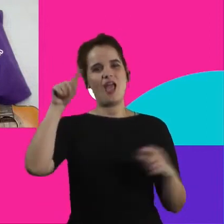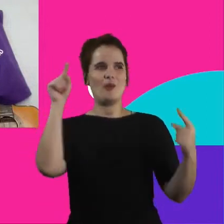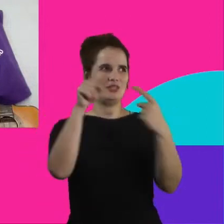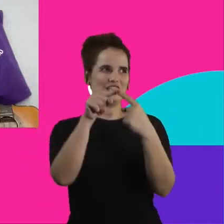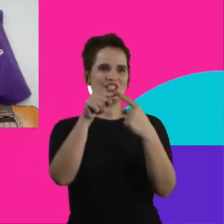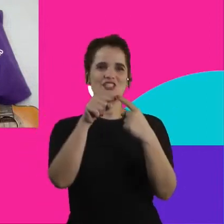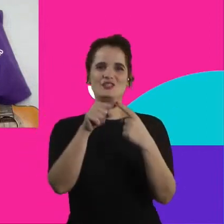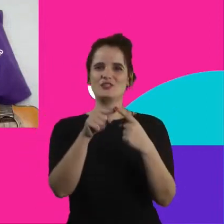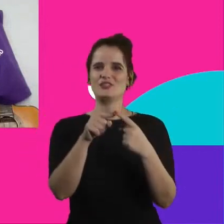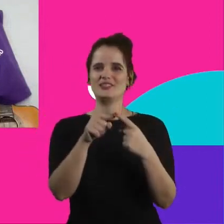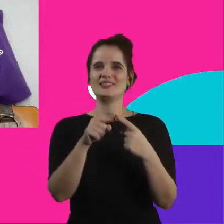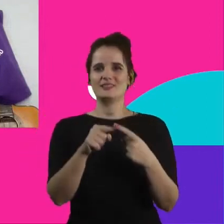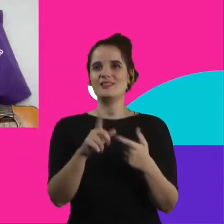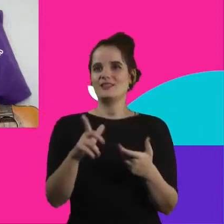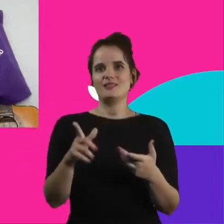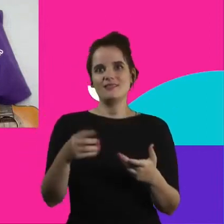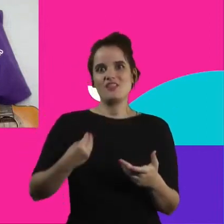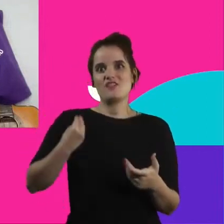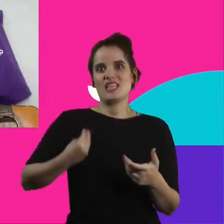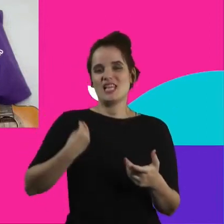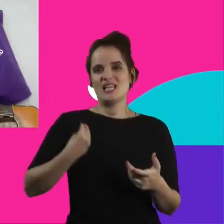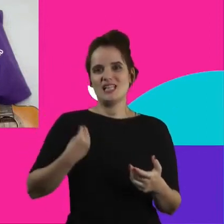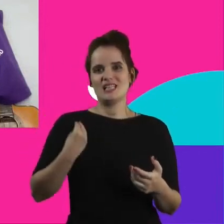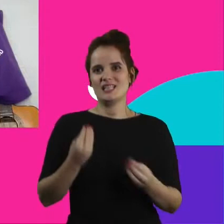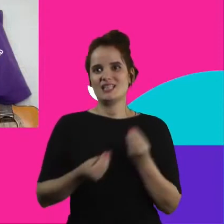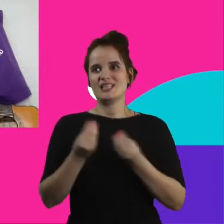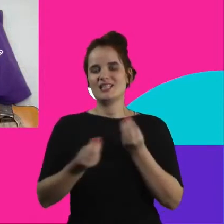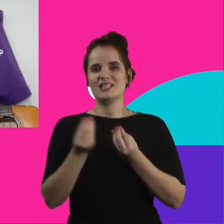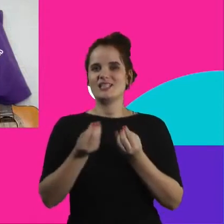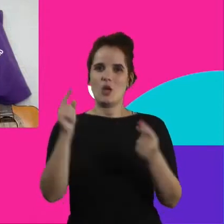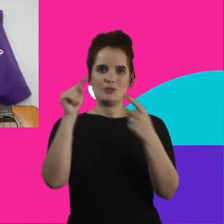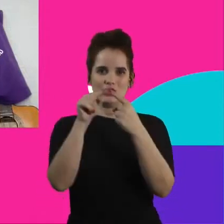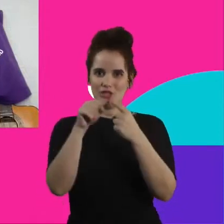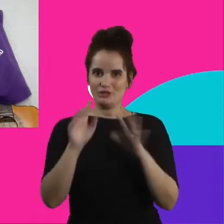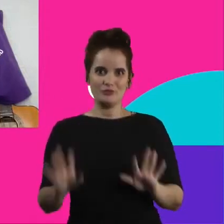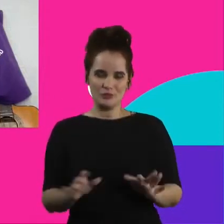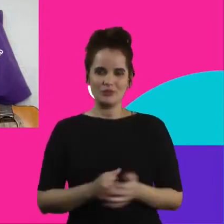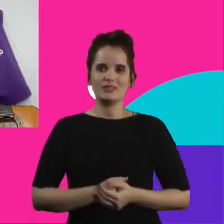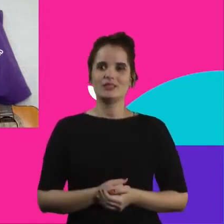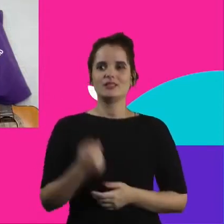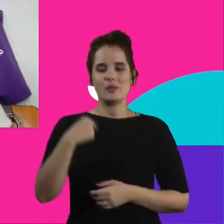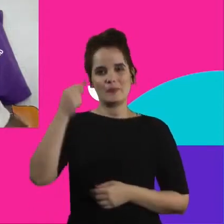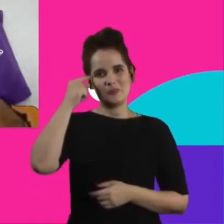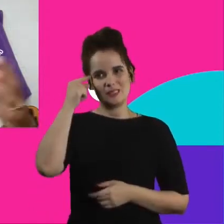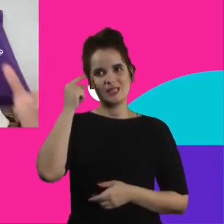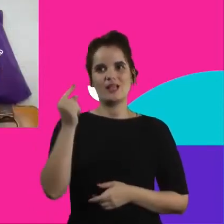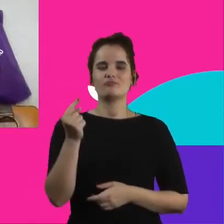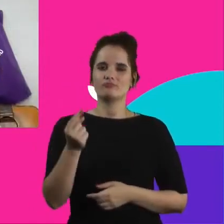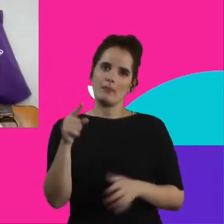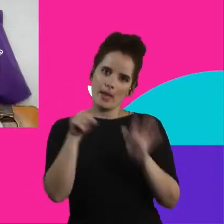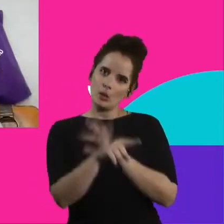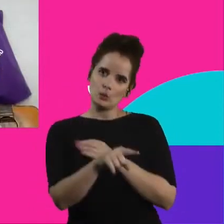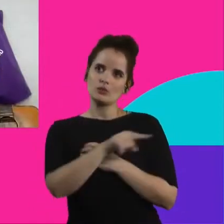da liberdade, e a sobrevivência é o objetivo diário. Então, gostaria de trazer essa pergunta para